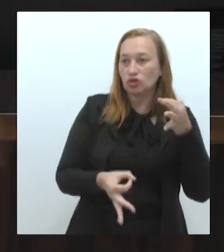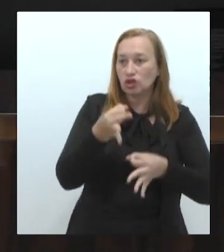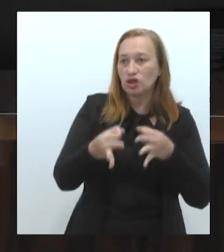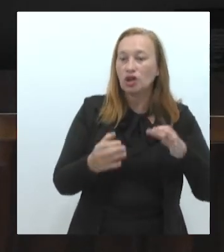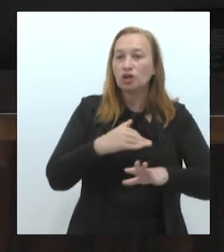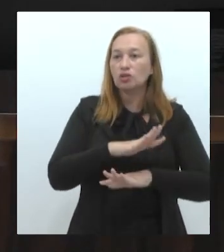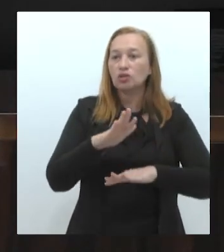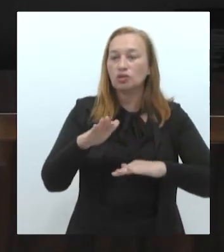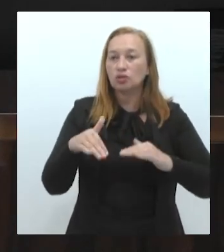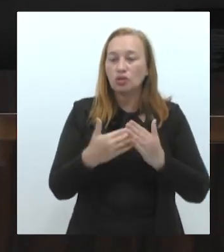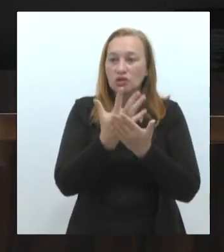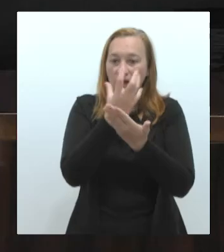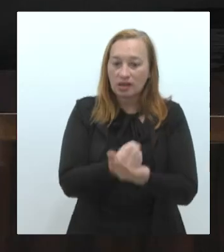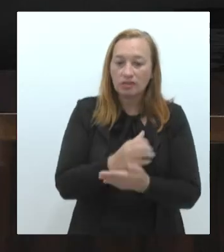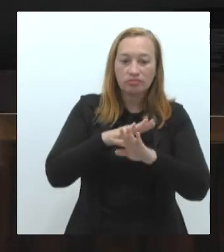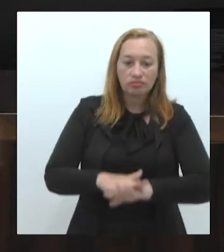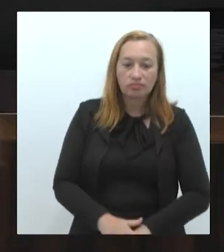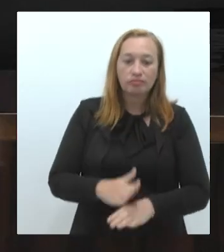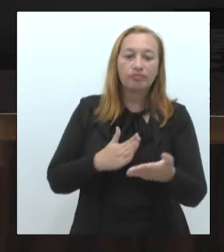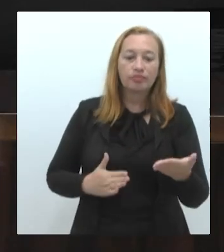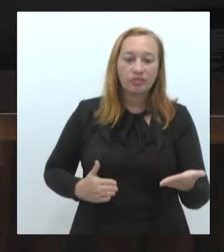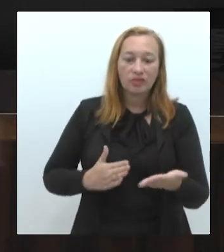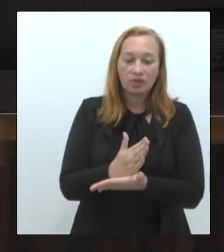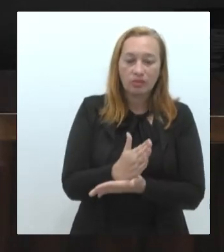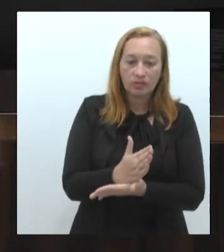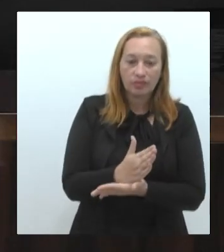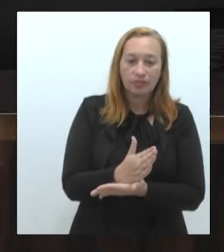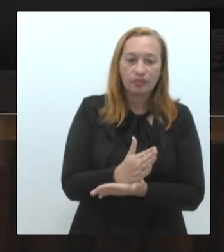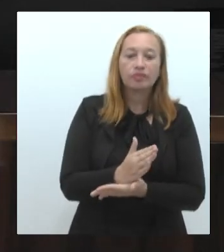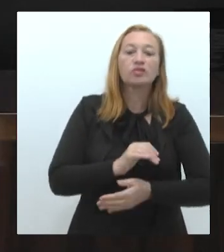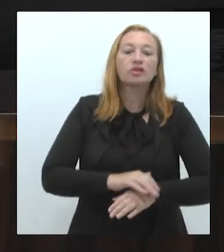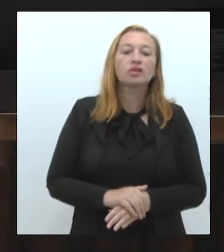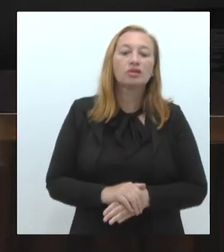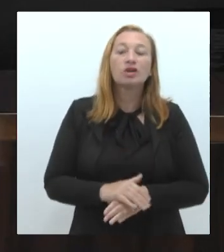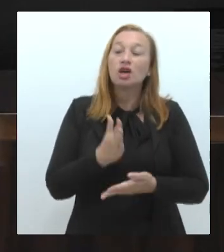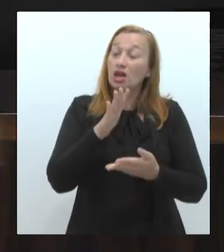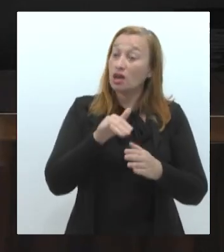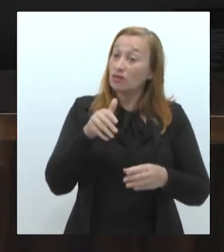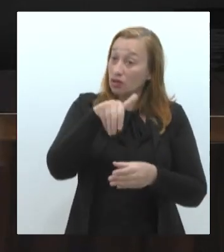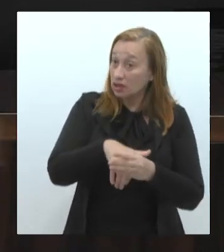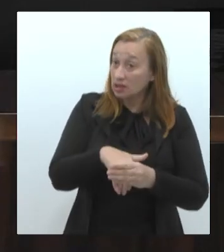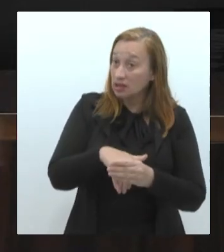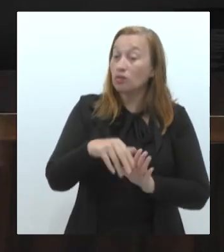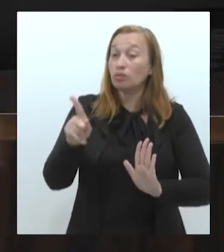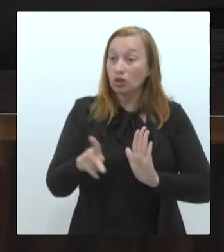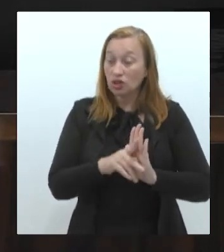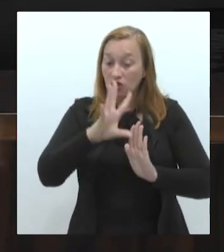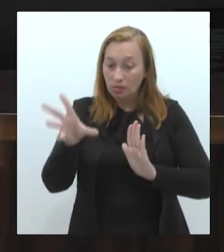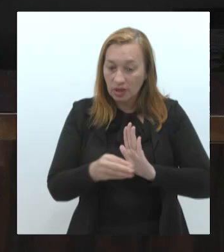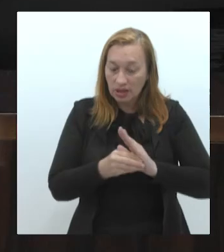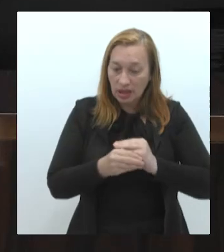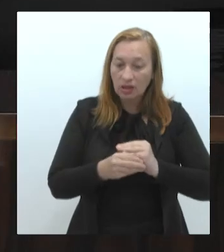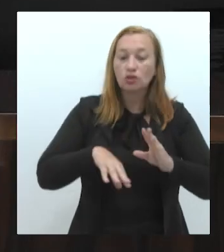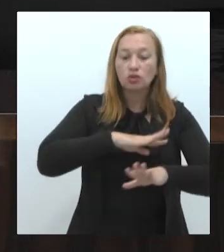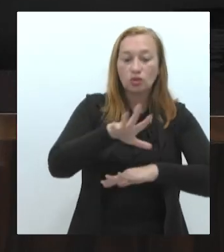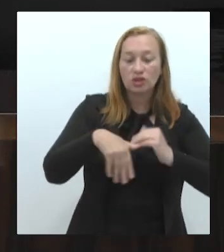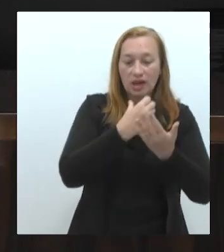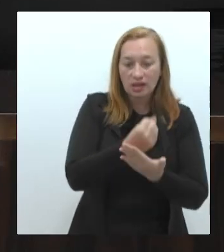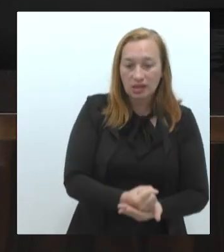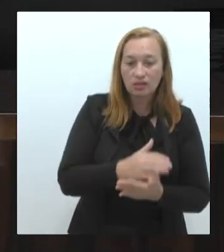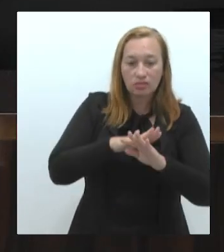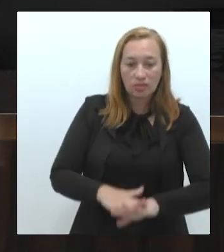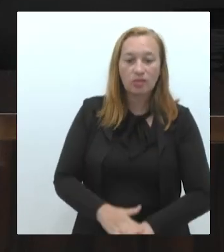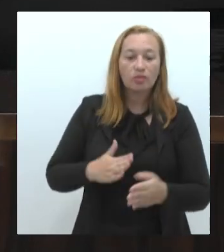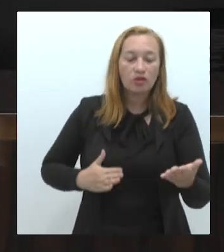Justiça. Senhores que aprovam, permaneçam como estão. Aprovado. Em votação, projeto assim emendado. Senhores que aprovam, permaneçam como